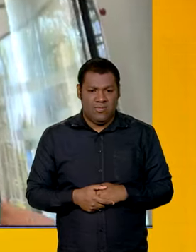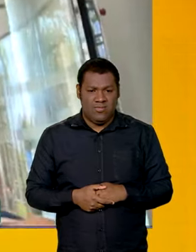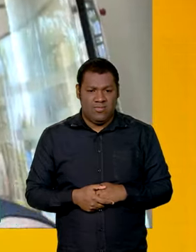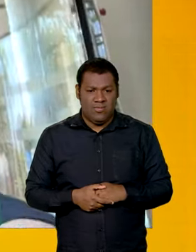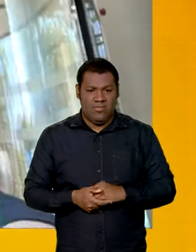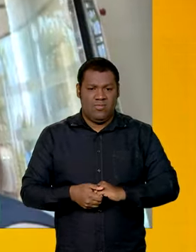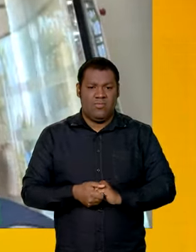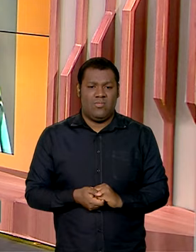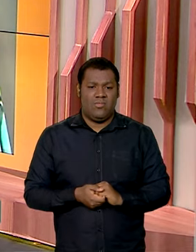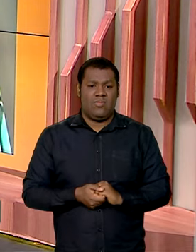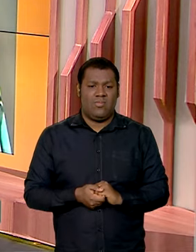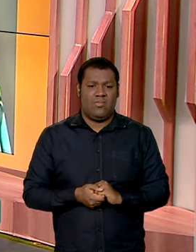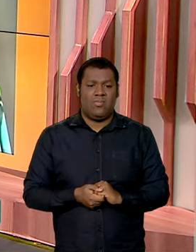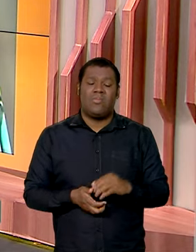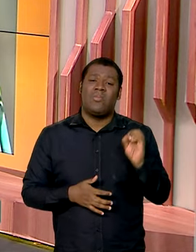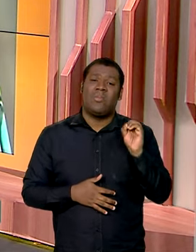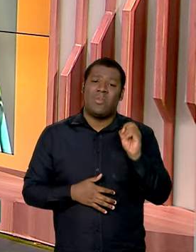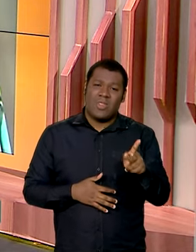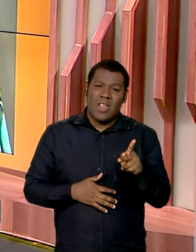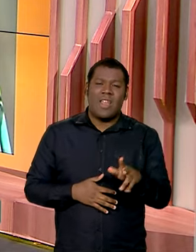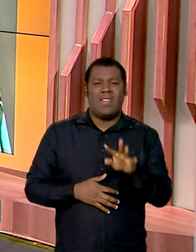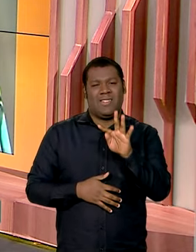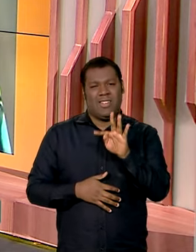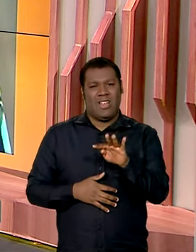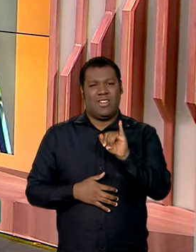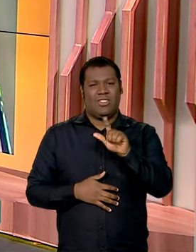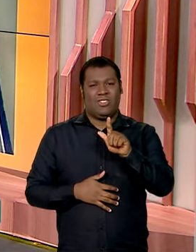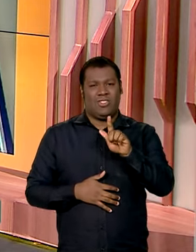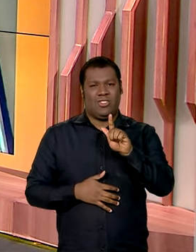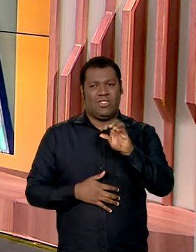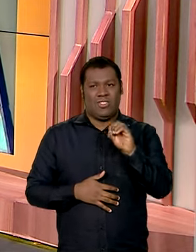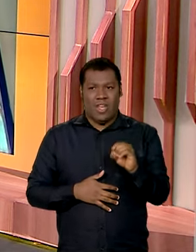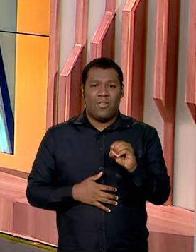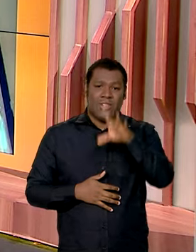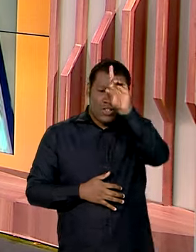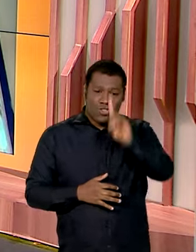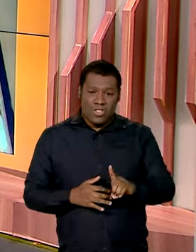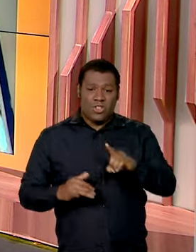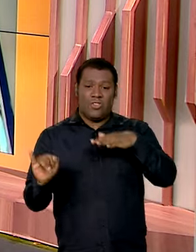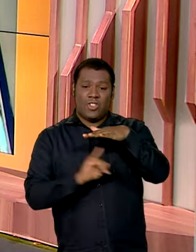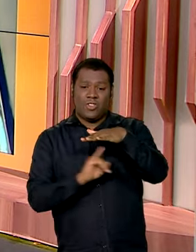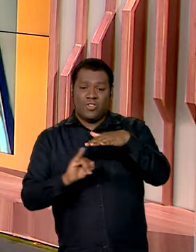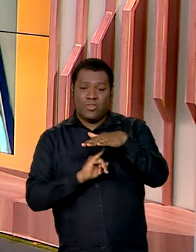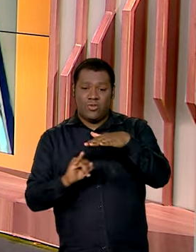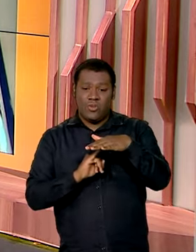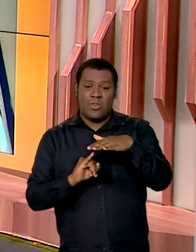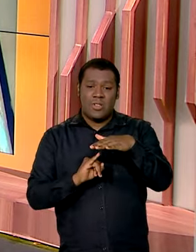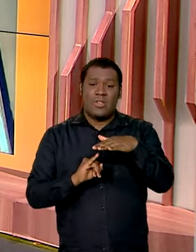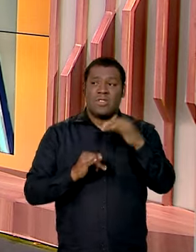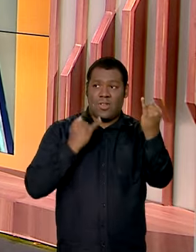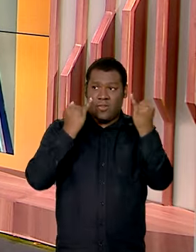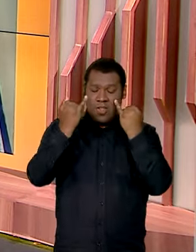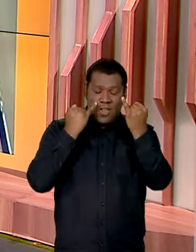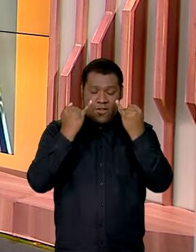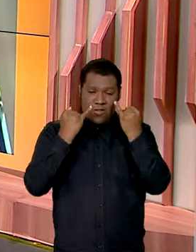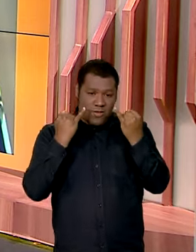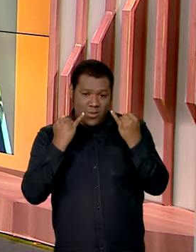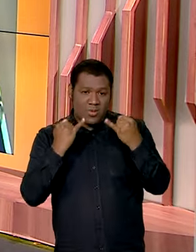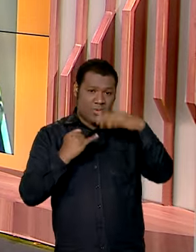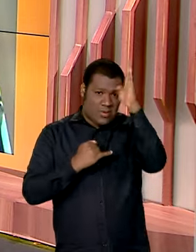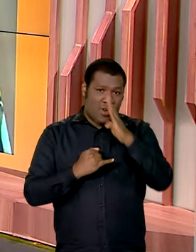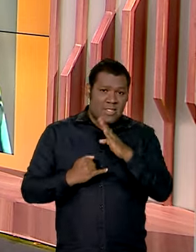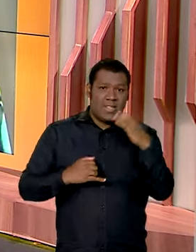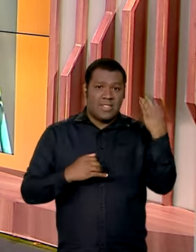melhor. Ok, Tiago Braga, diretor do Instituto Brasileiro de Informação em Ciência e Tecnologia, um